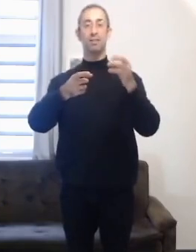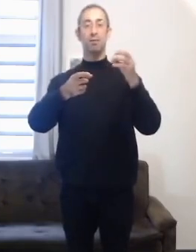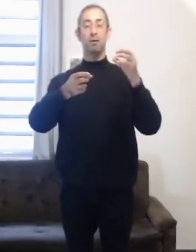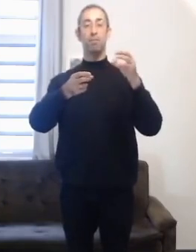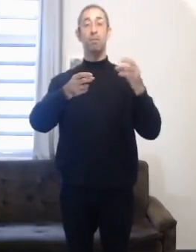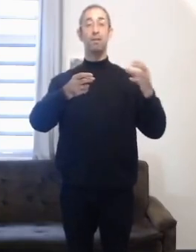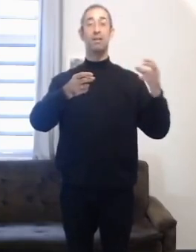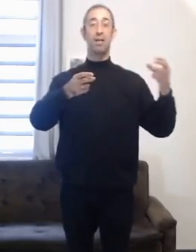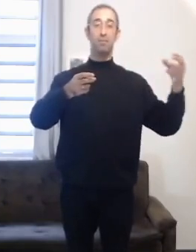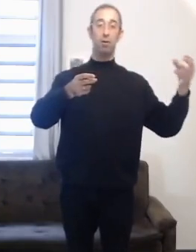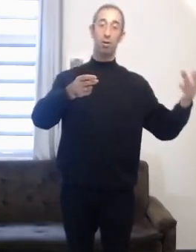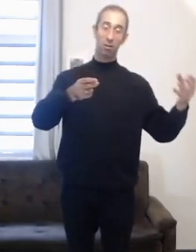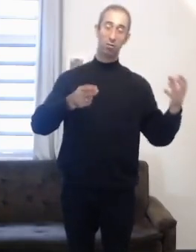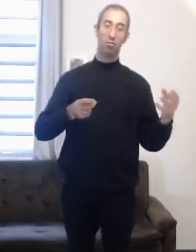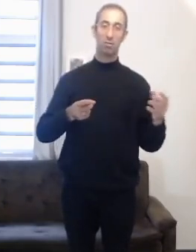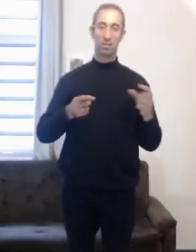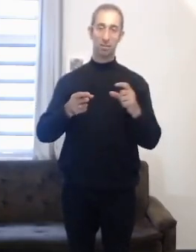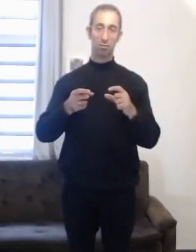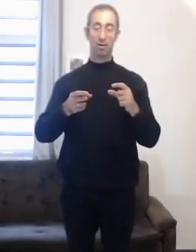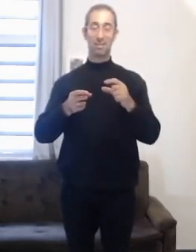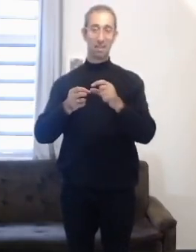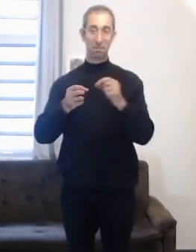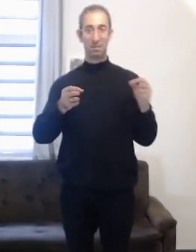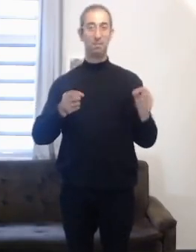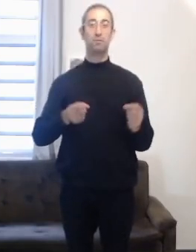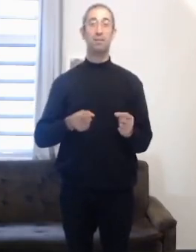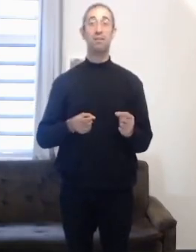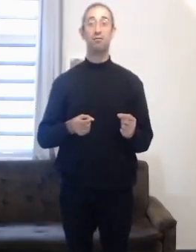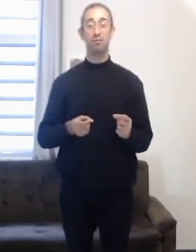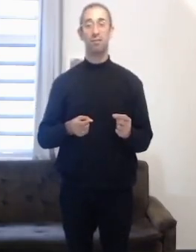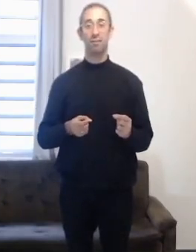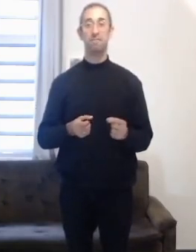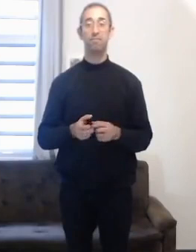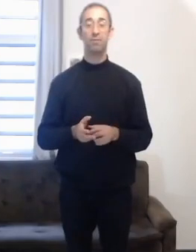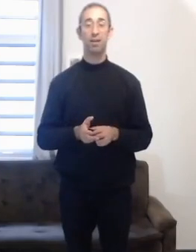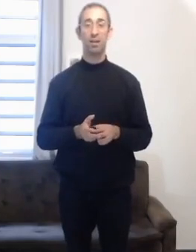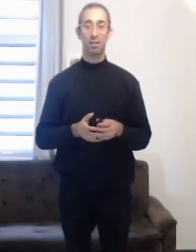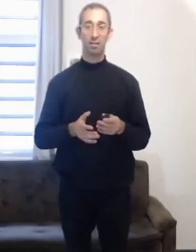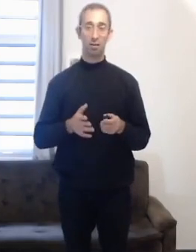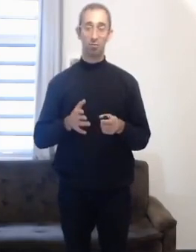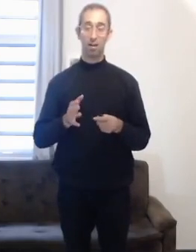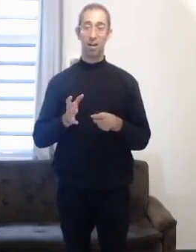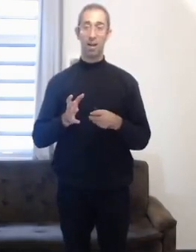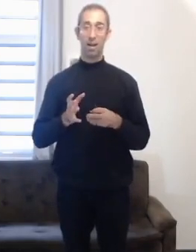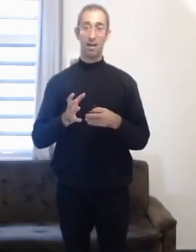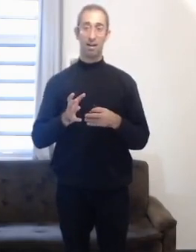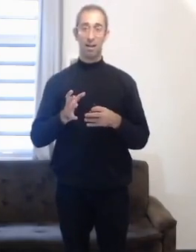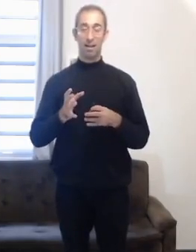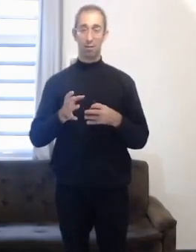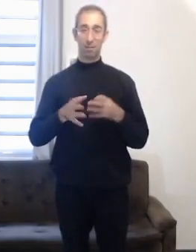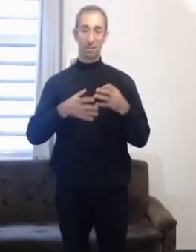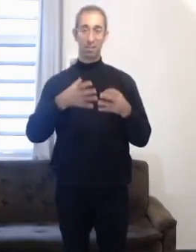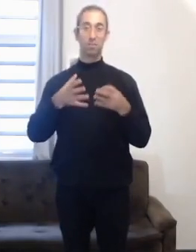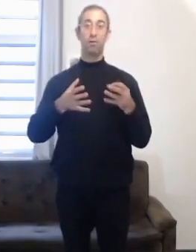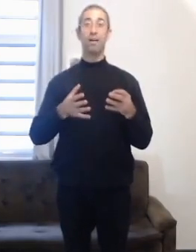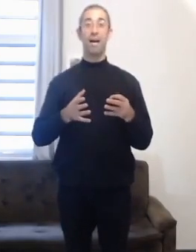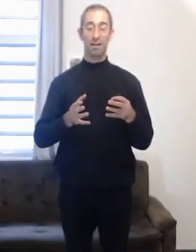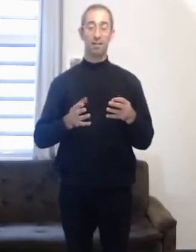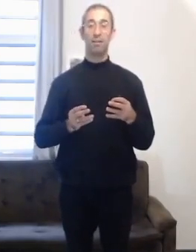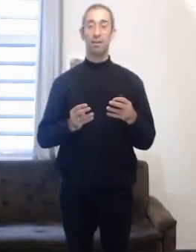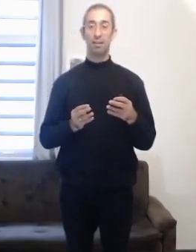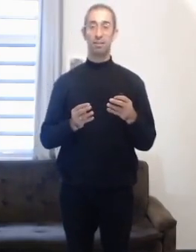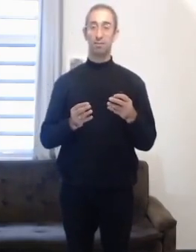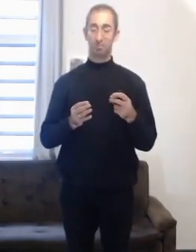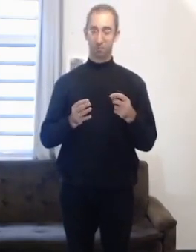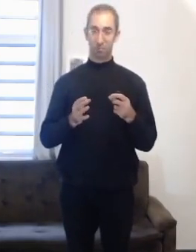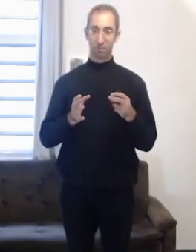coisa acontecer, tem uma probabilidade maior da outra acontecer, mas não é sempre 100%, né? Então, só para a gente